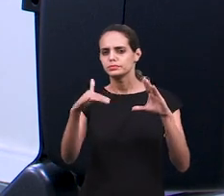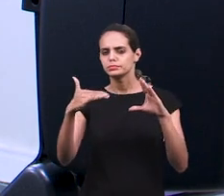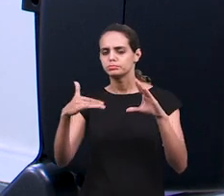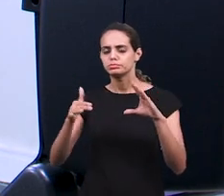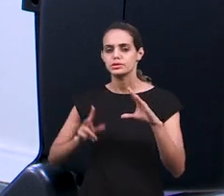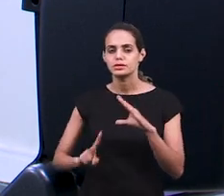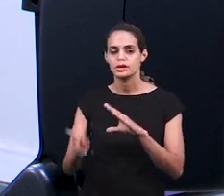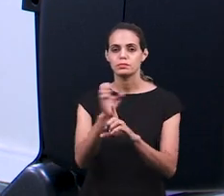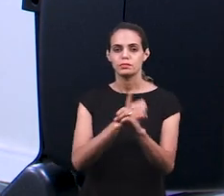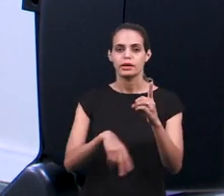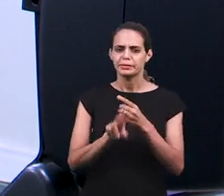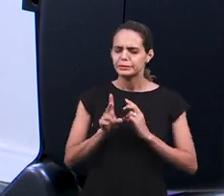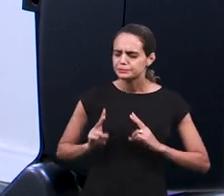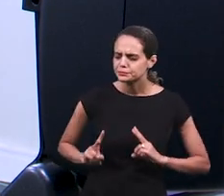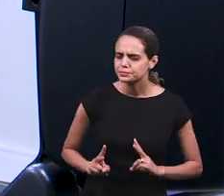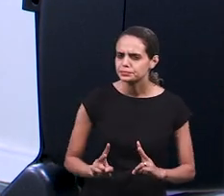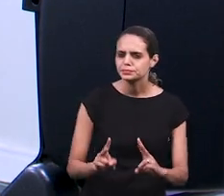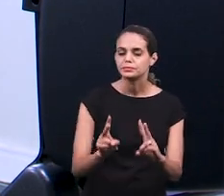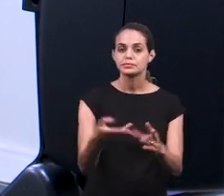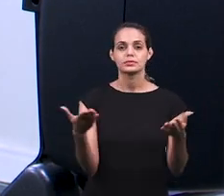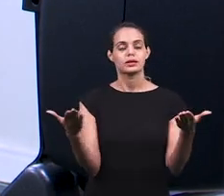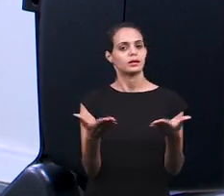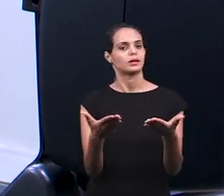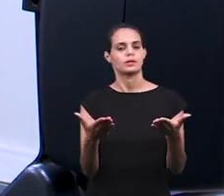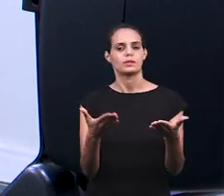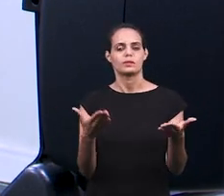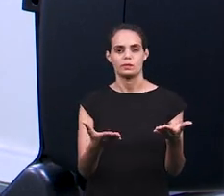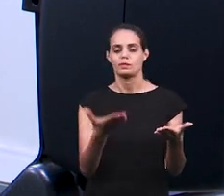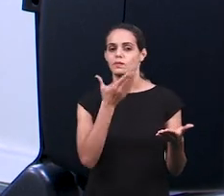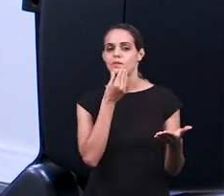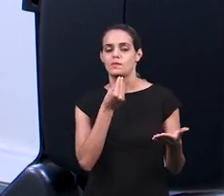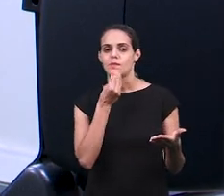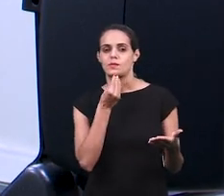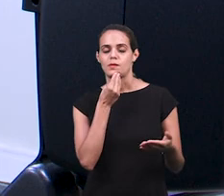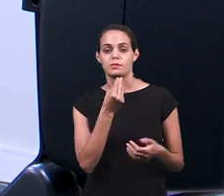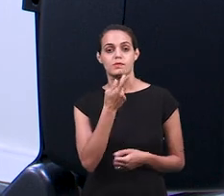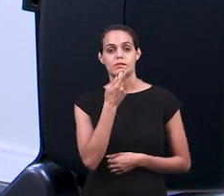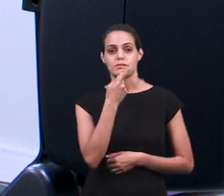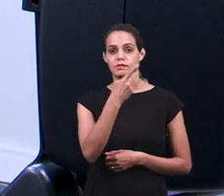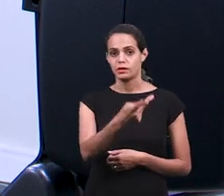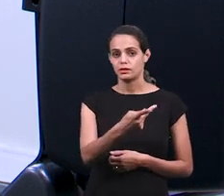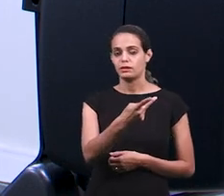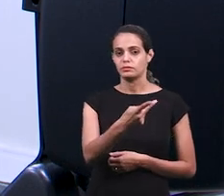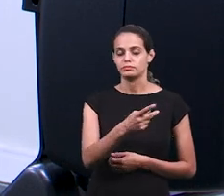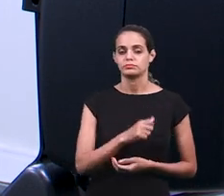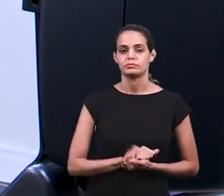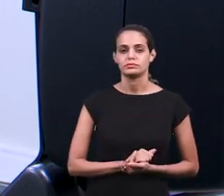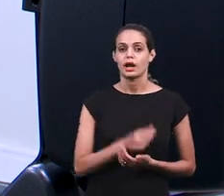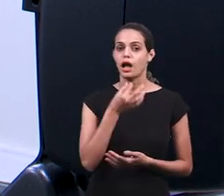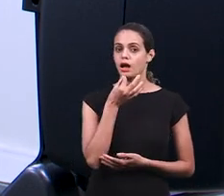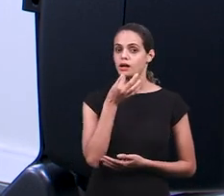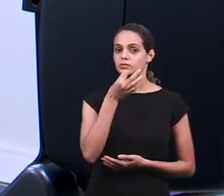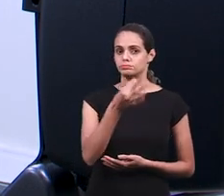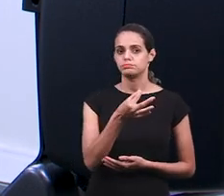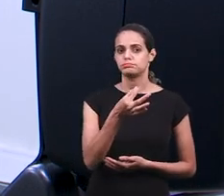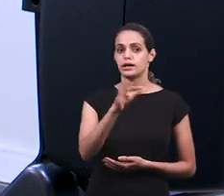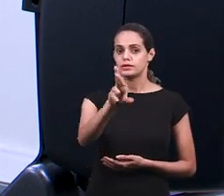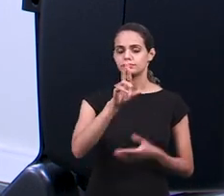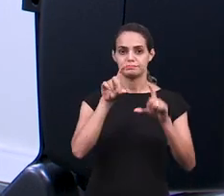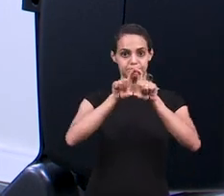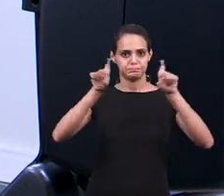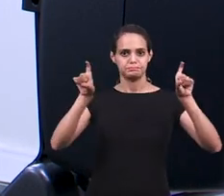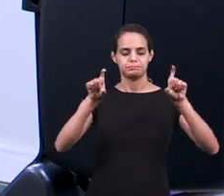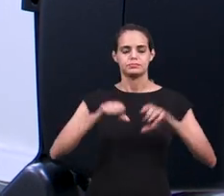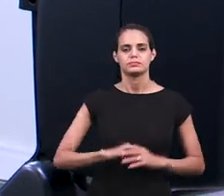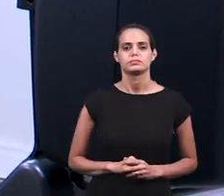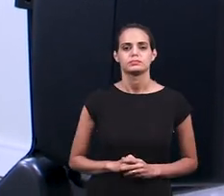constantes para a Escola Bíblica Dominical, que é agora o nosso irmão Gennady Arutunov. Esse nosso irmão nos enviou a